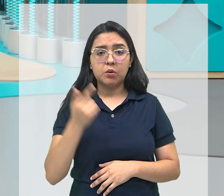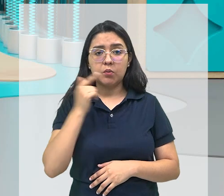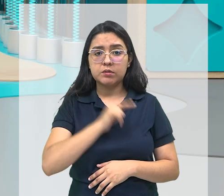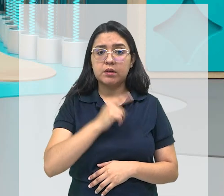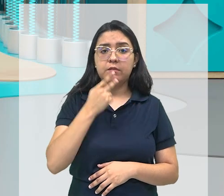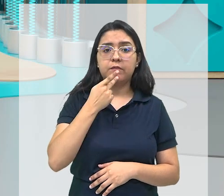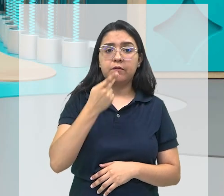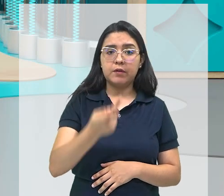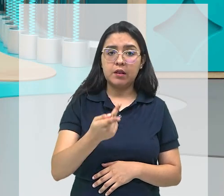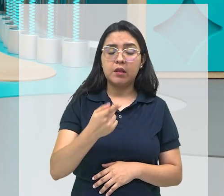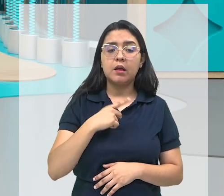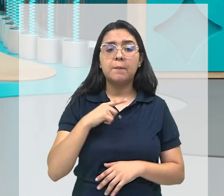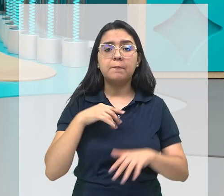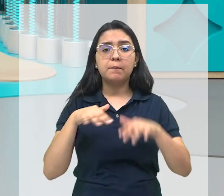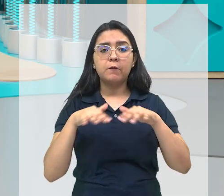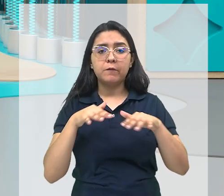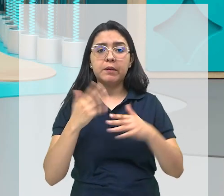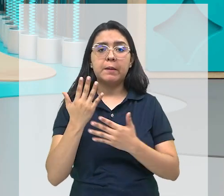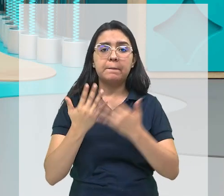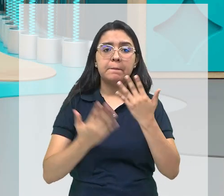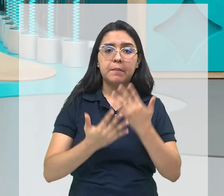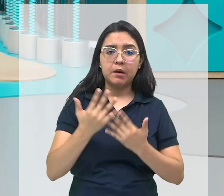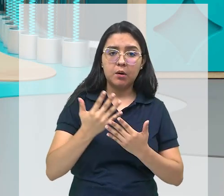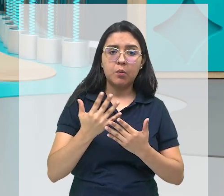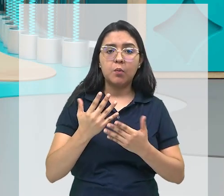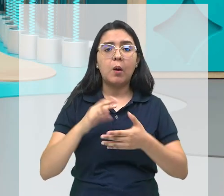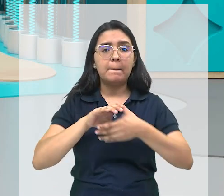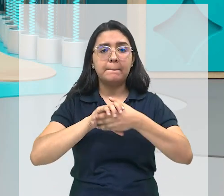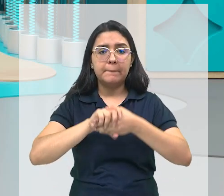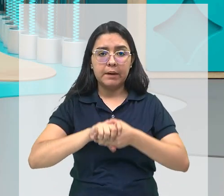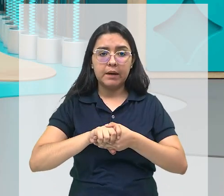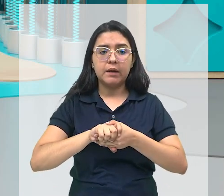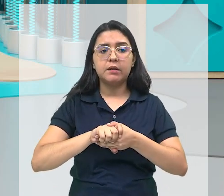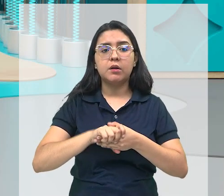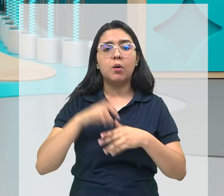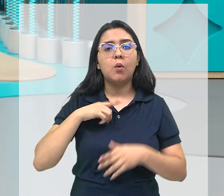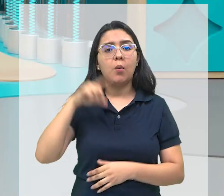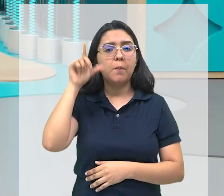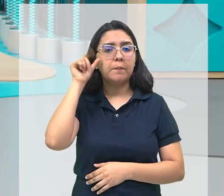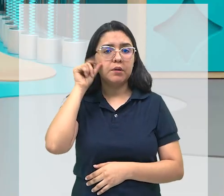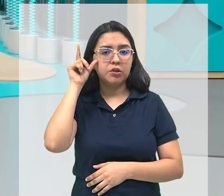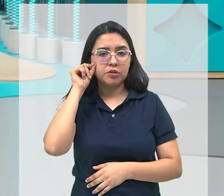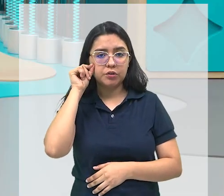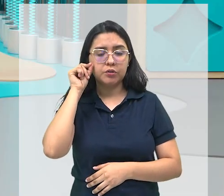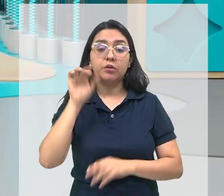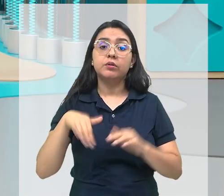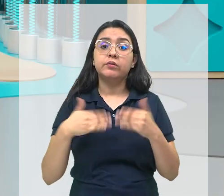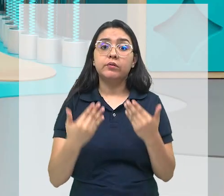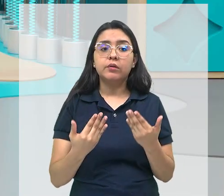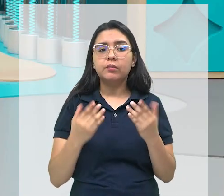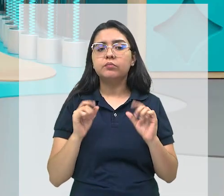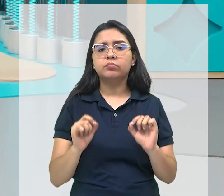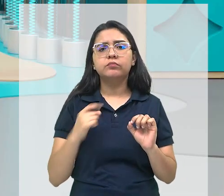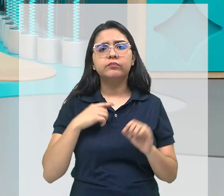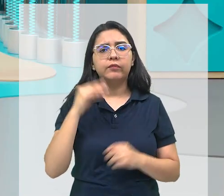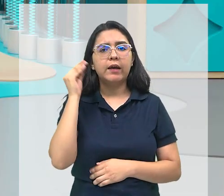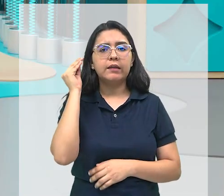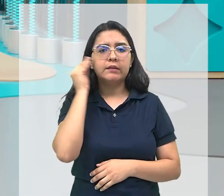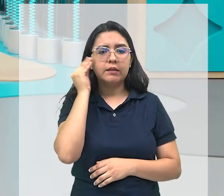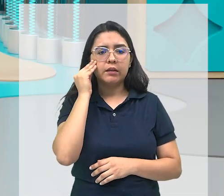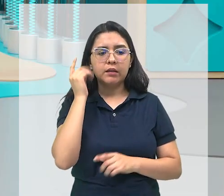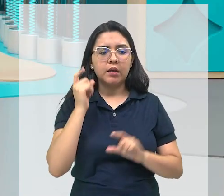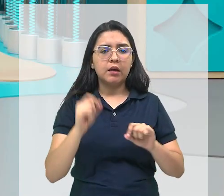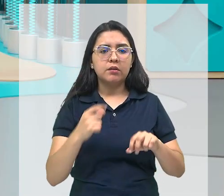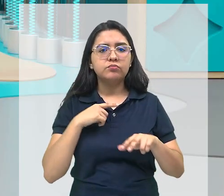falar, mexe um pouco a mão, aperta a minha mão, pisca os olhos, faça alguma coisa, né? Então você vai tentar